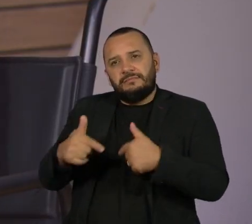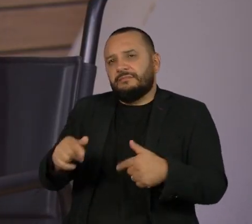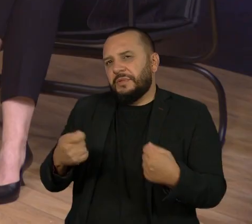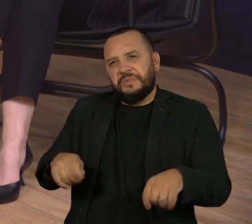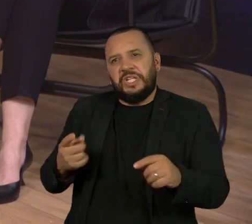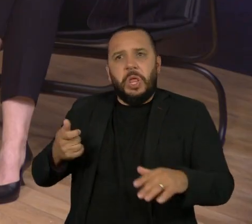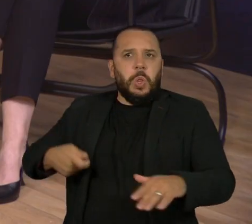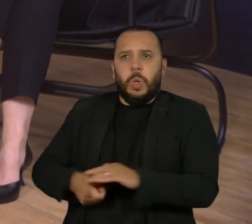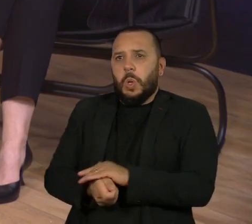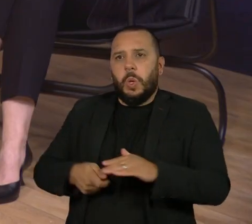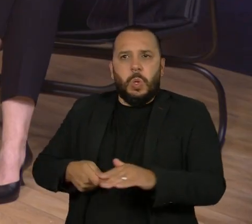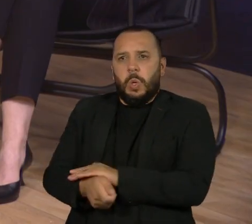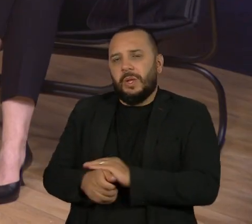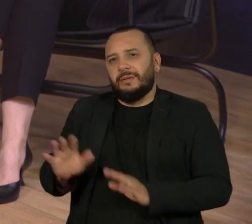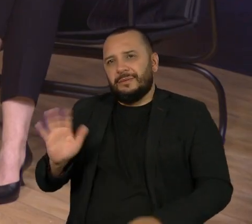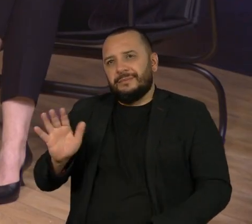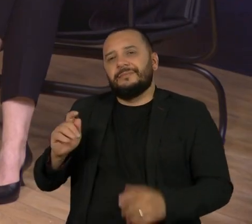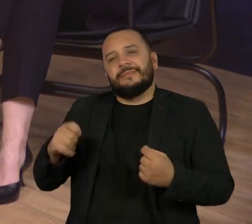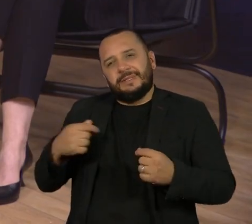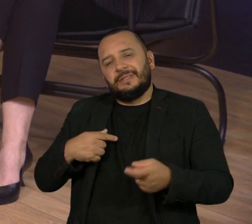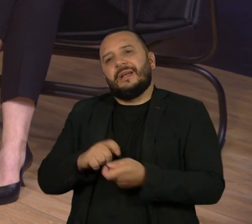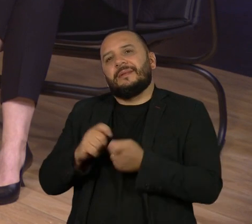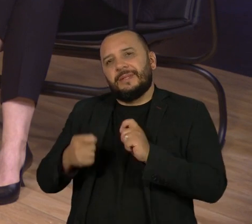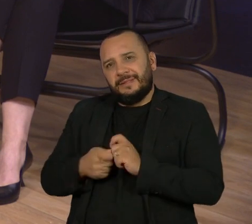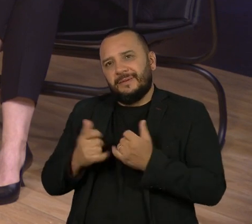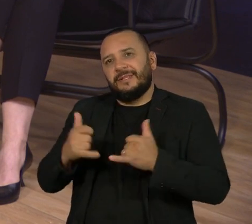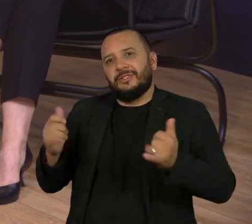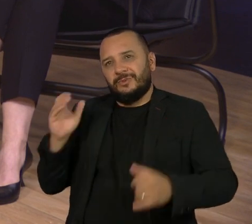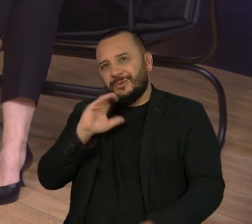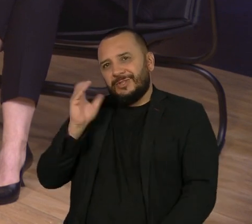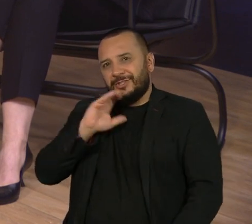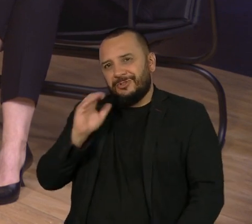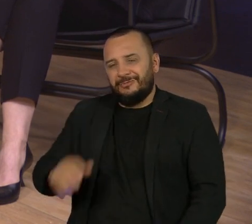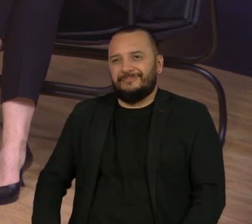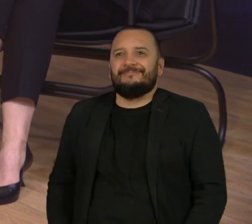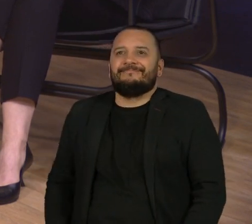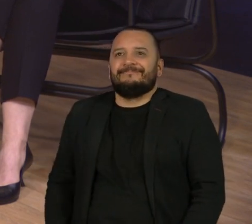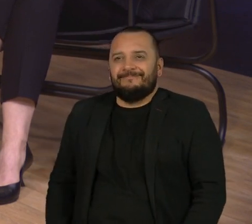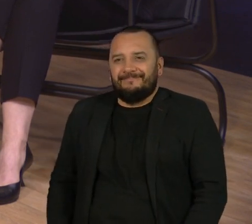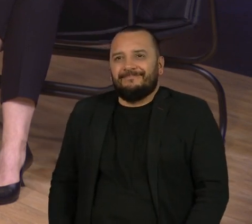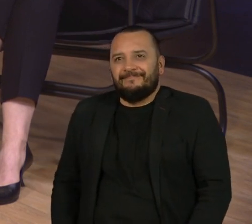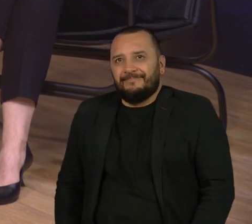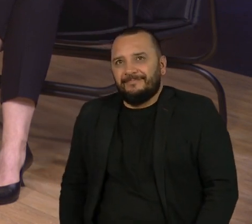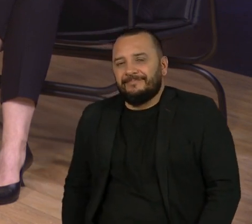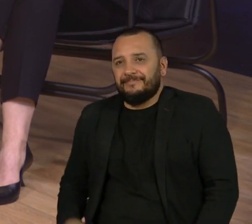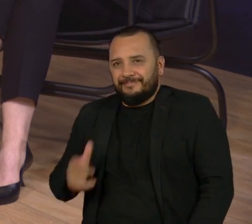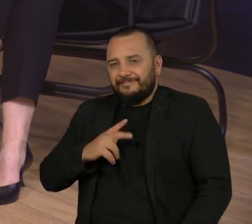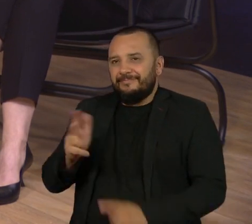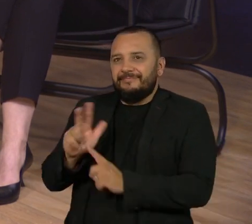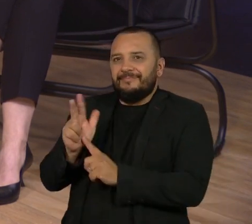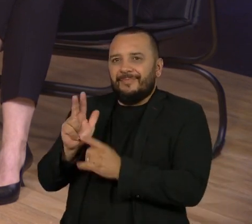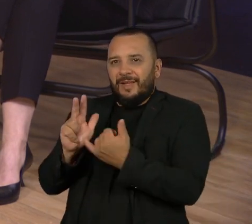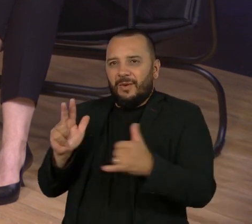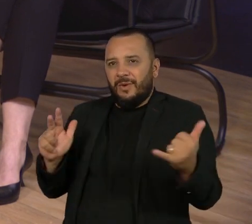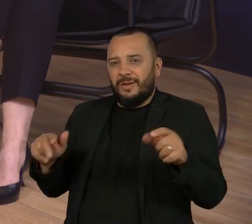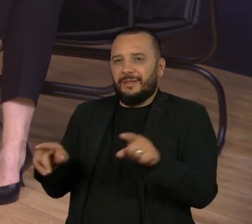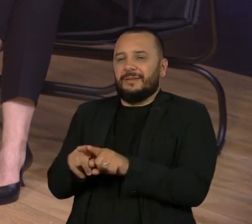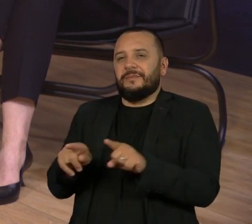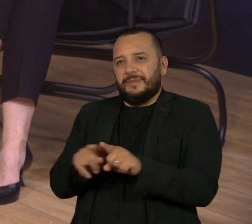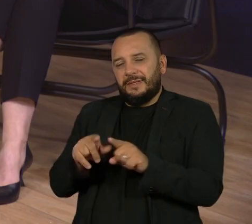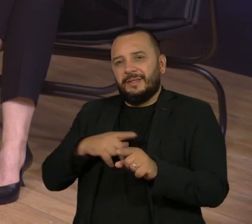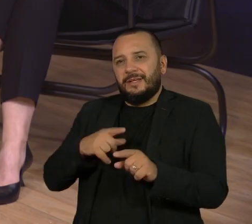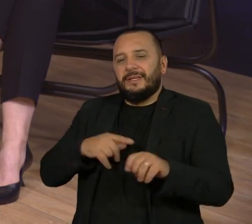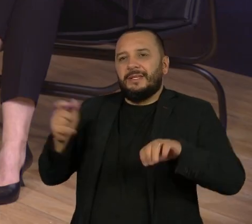investimento, mas precisa fazer uma transição energética urgente. Nós já temos aí eólicas, nós já temos aí a energia